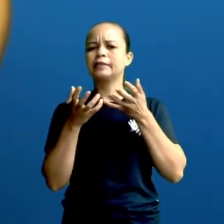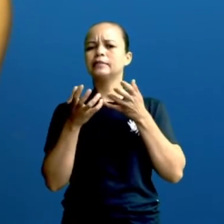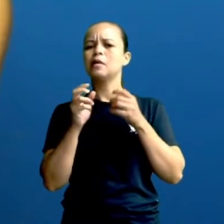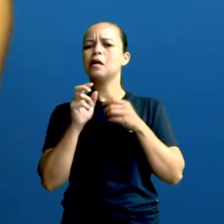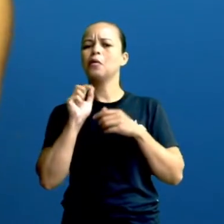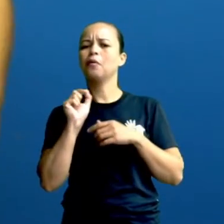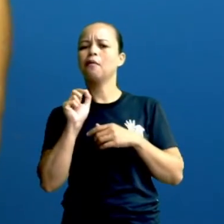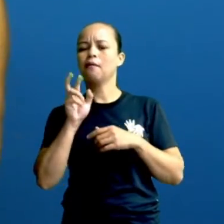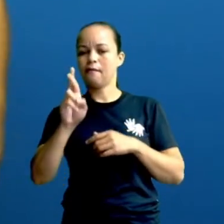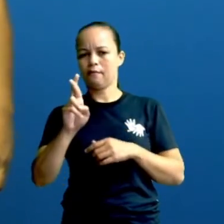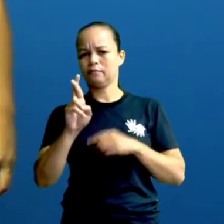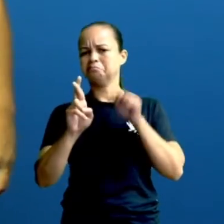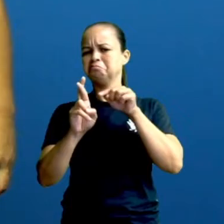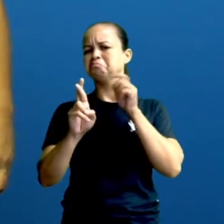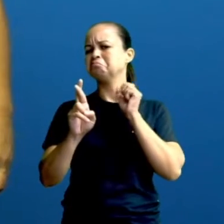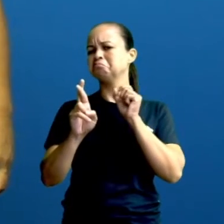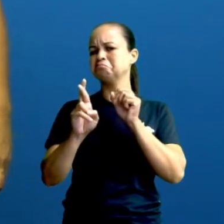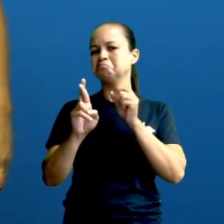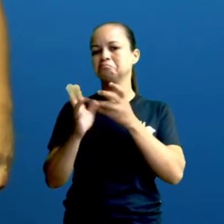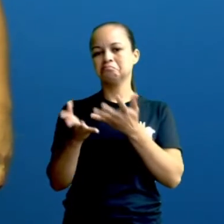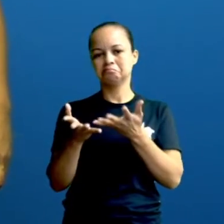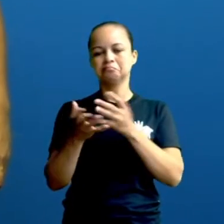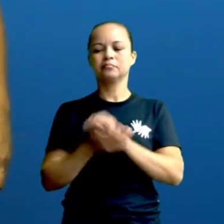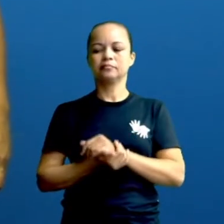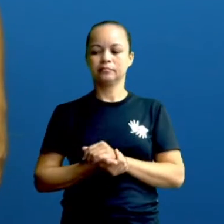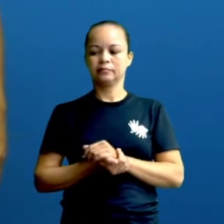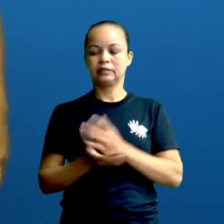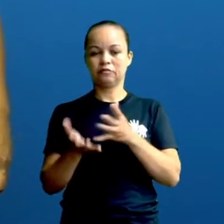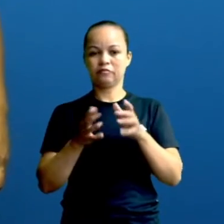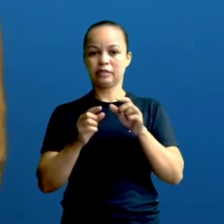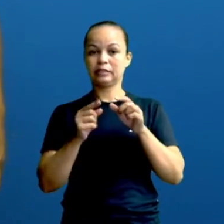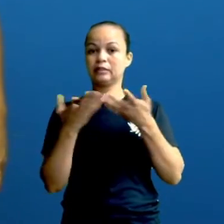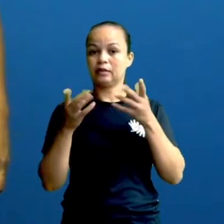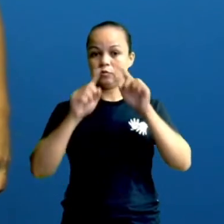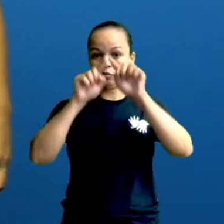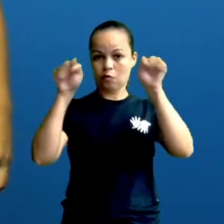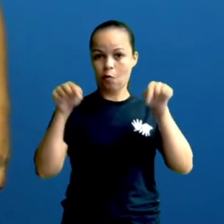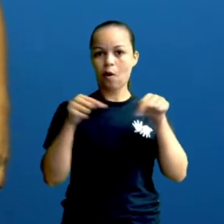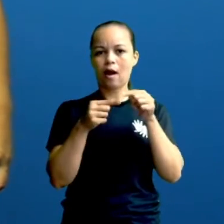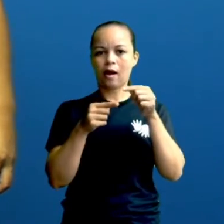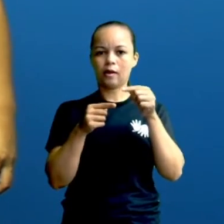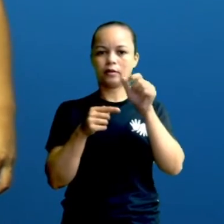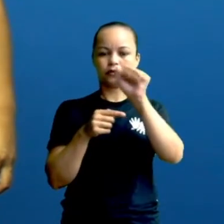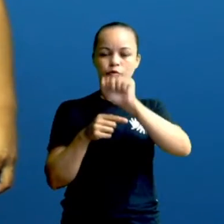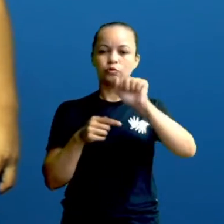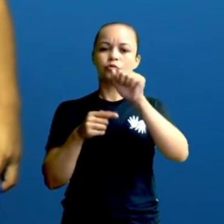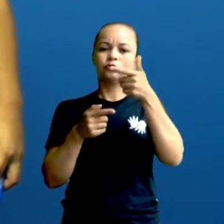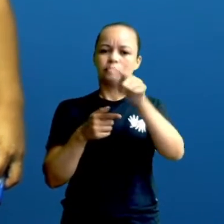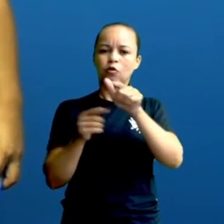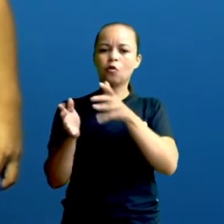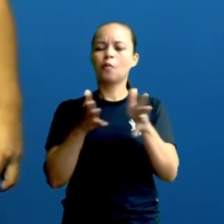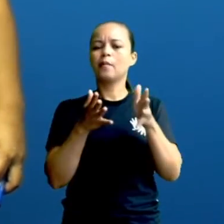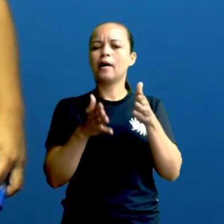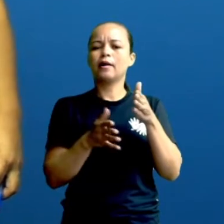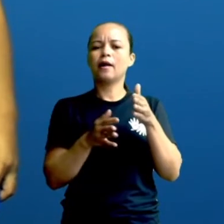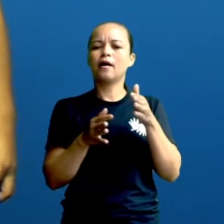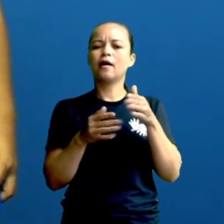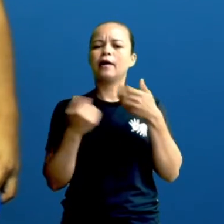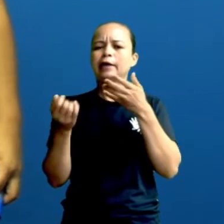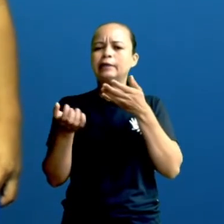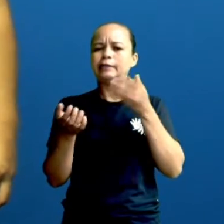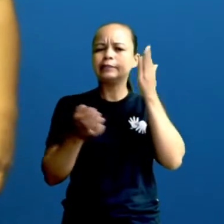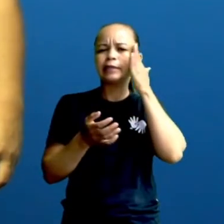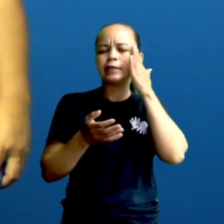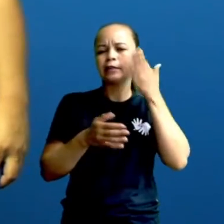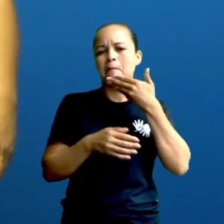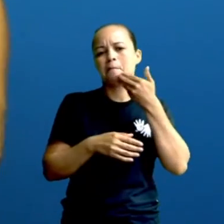quem é R. Então, vamos fazer? Agora, vamos fazer lá no quadro. Por quê? Para familiarizarmos mais com